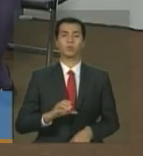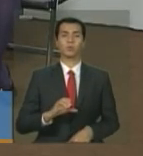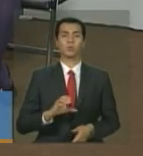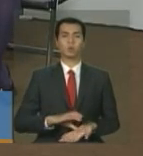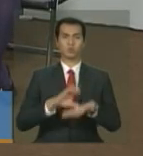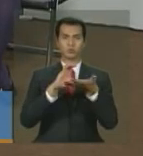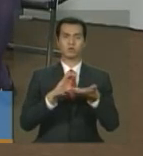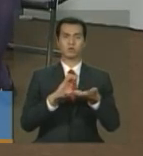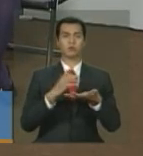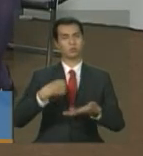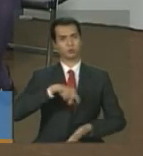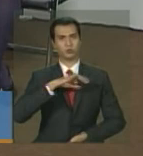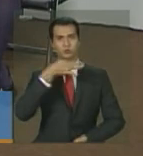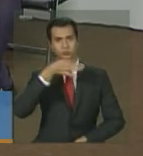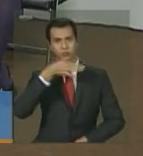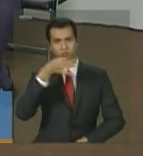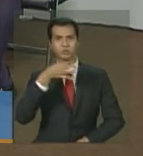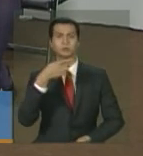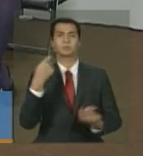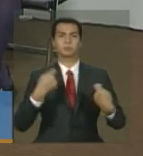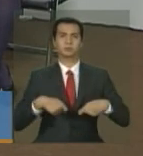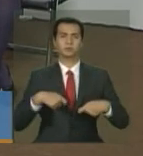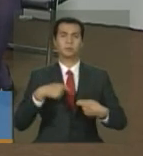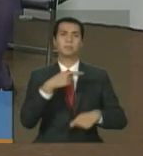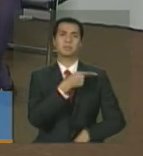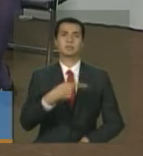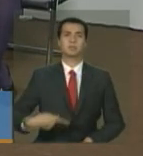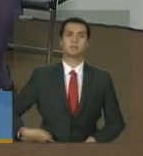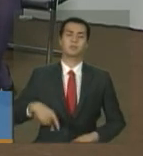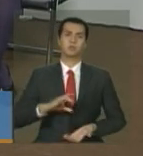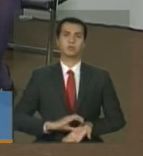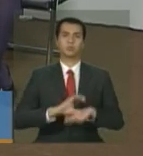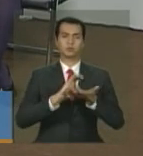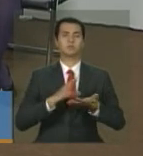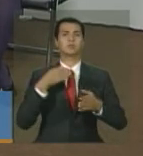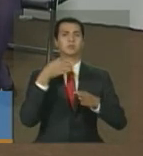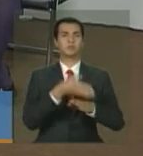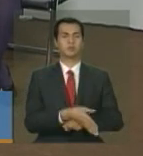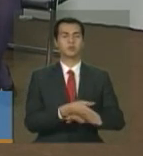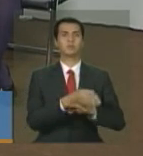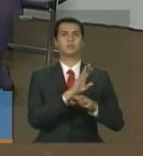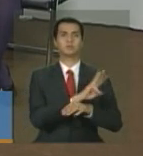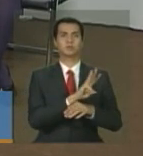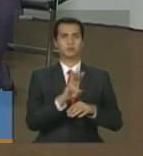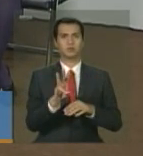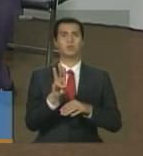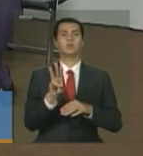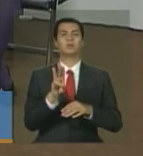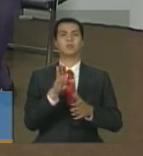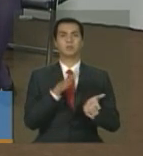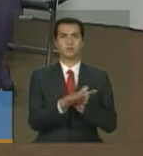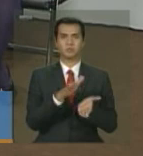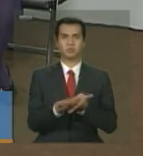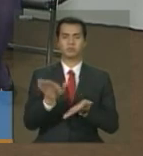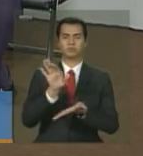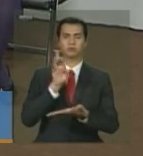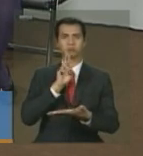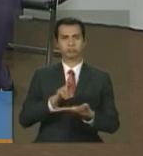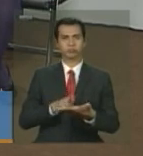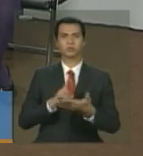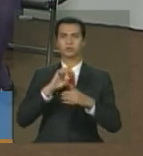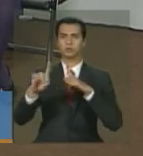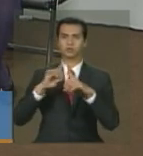que o presidente do conselho acesse o aplicativo imprimo questionário discuta com os outros conselheiros